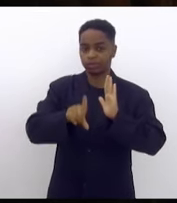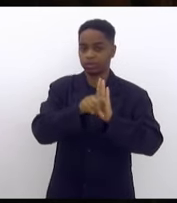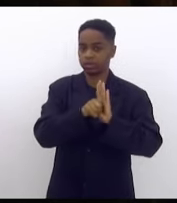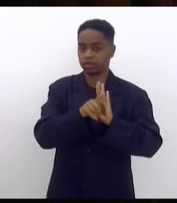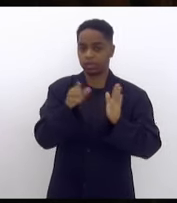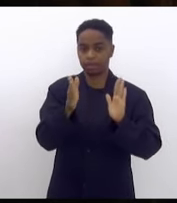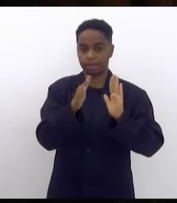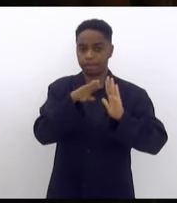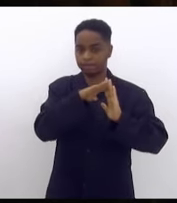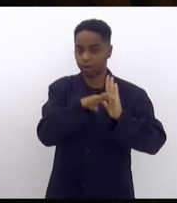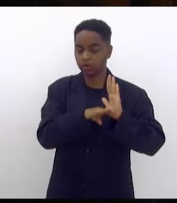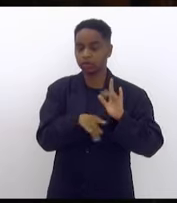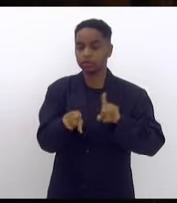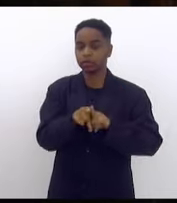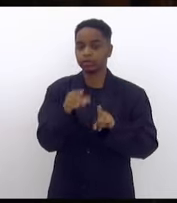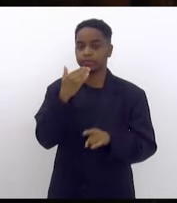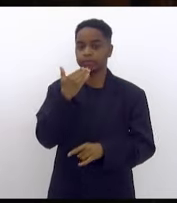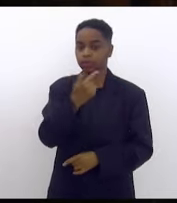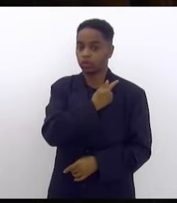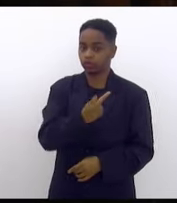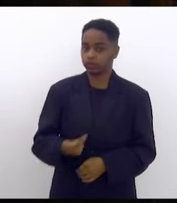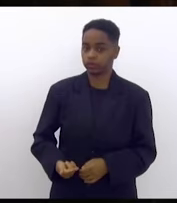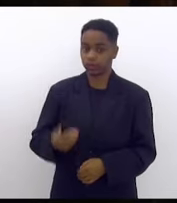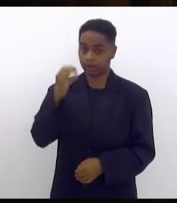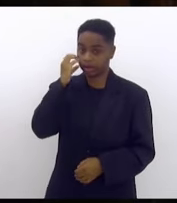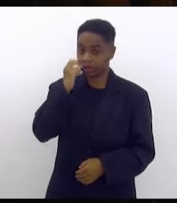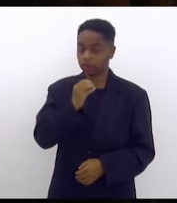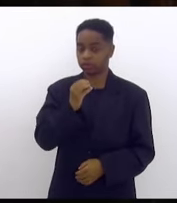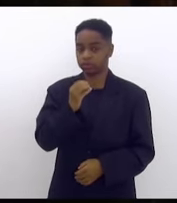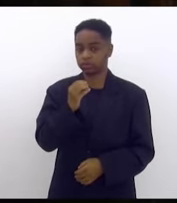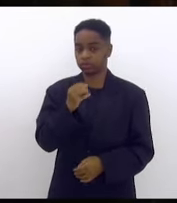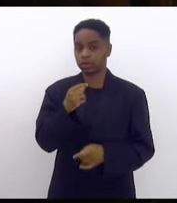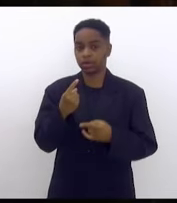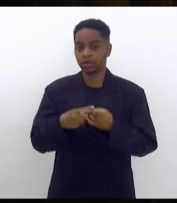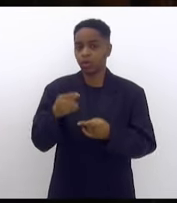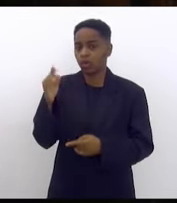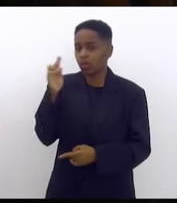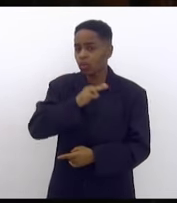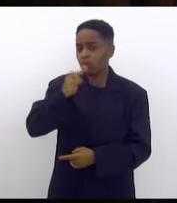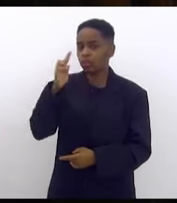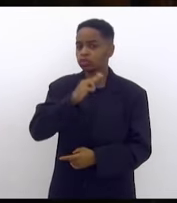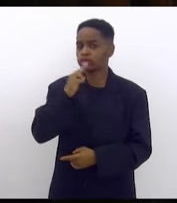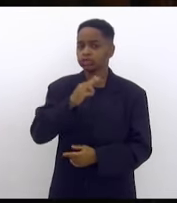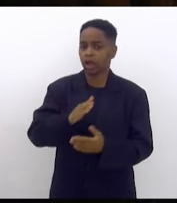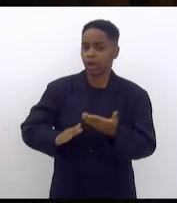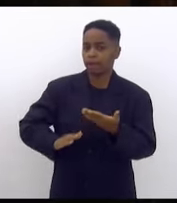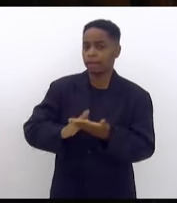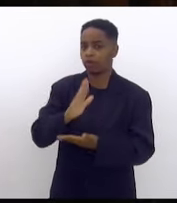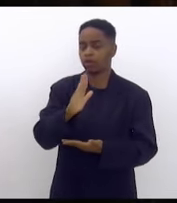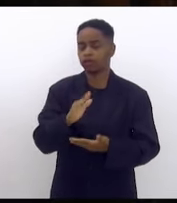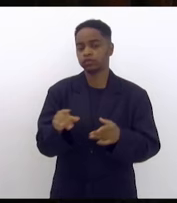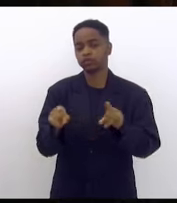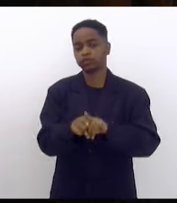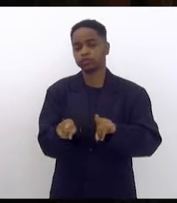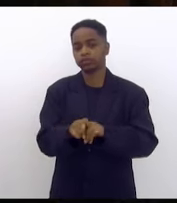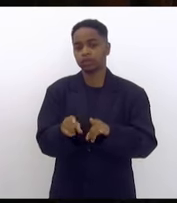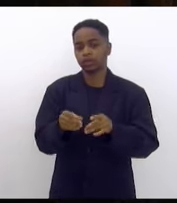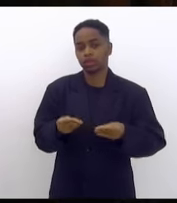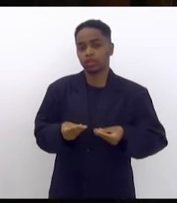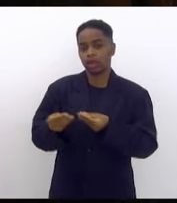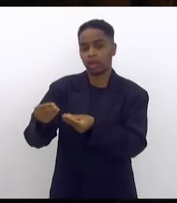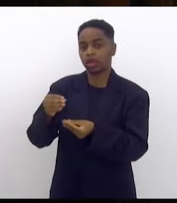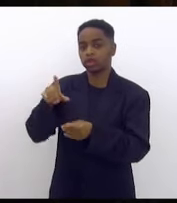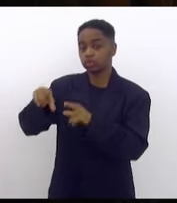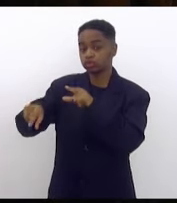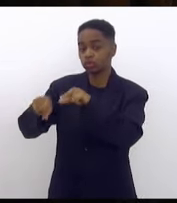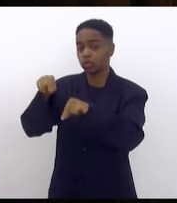ao governador Cláudio Castro para que urgentemente sancione, para que dê a opção ao